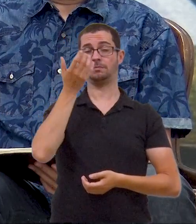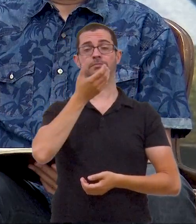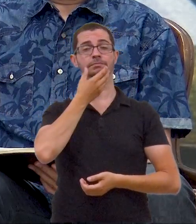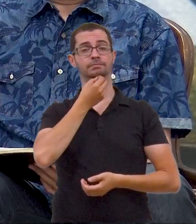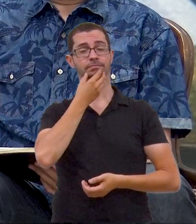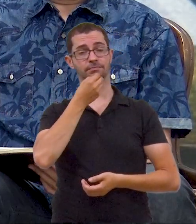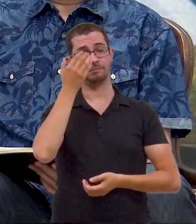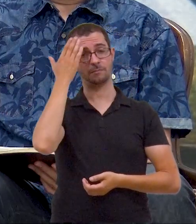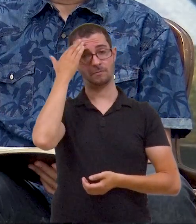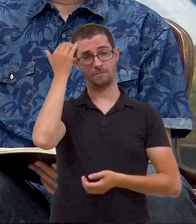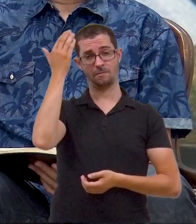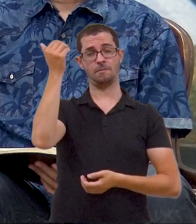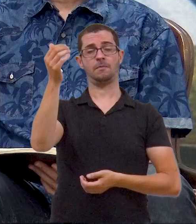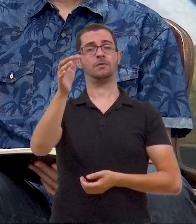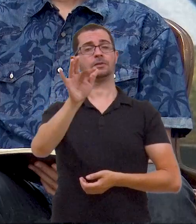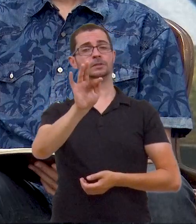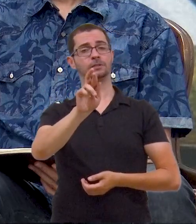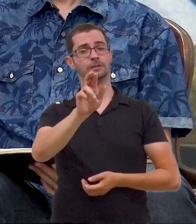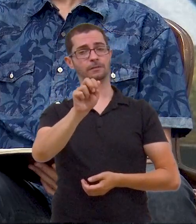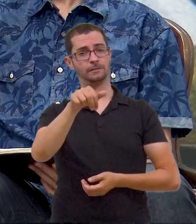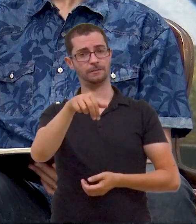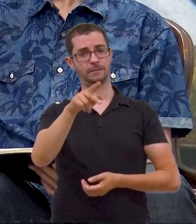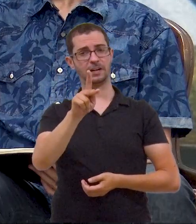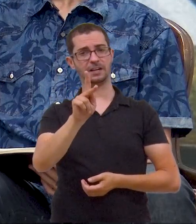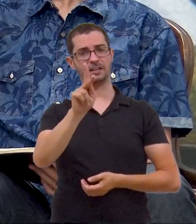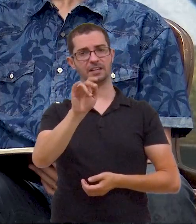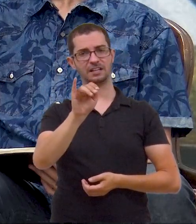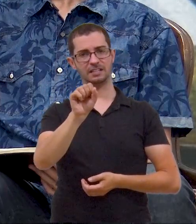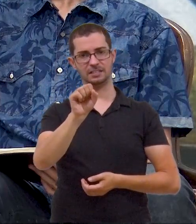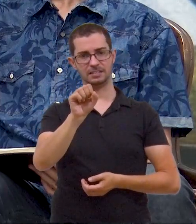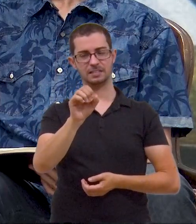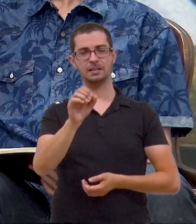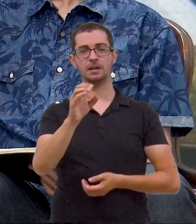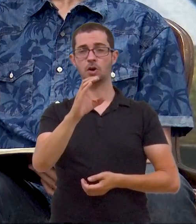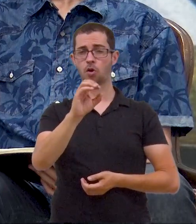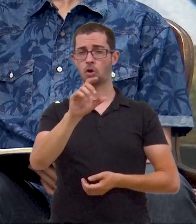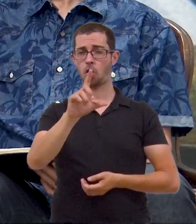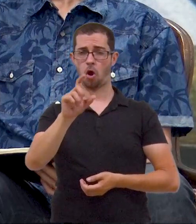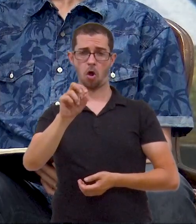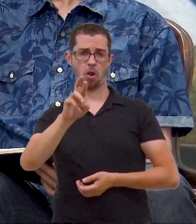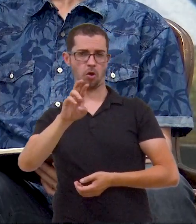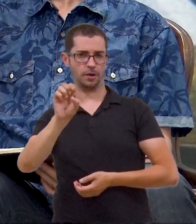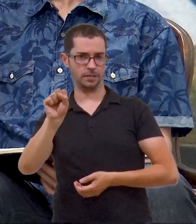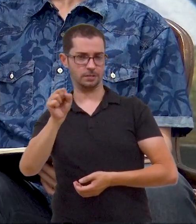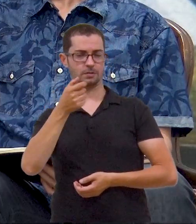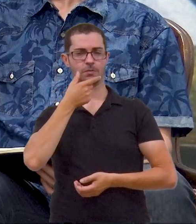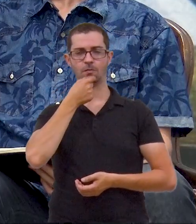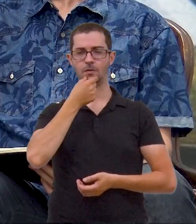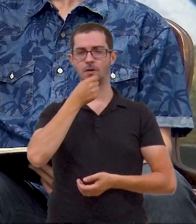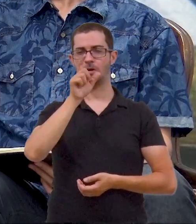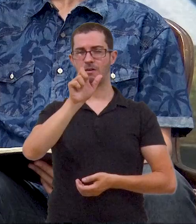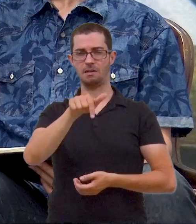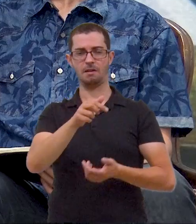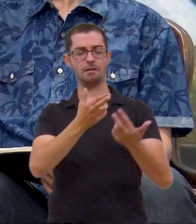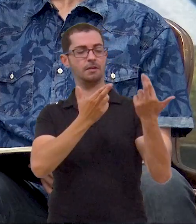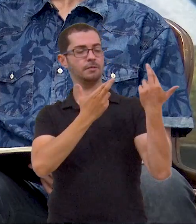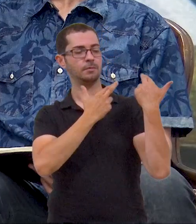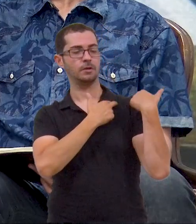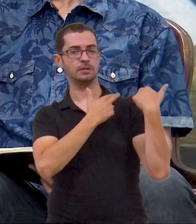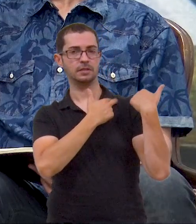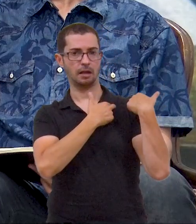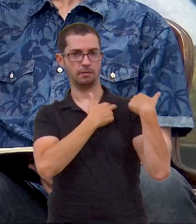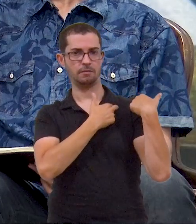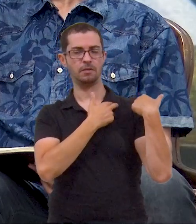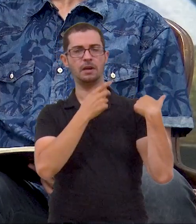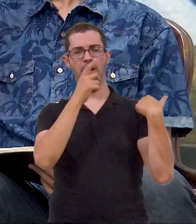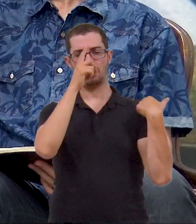atual, Francis Collins, que foi o responsável, foi o homem que comandou o